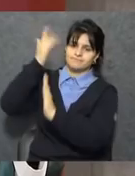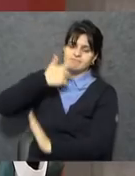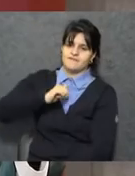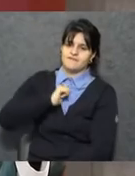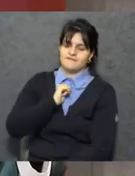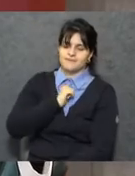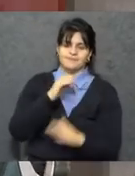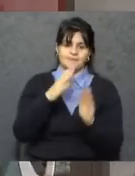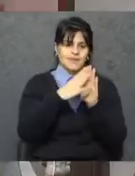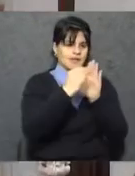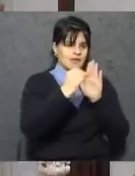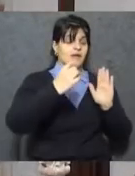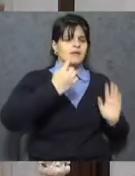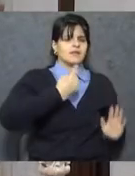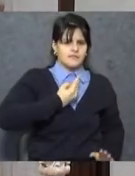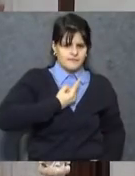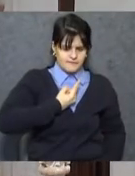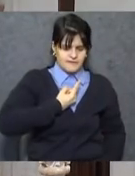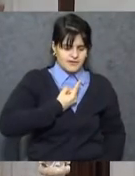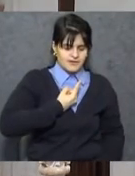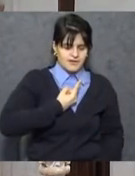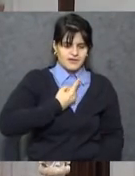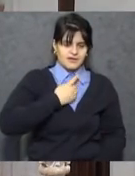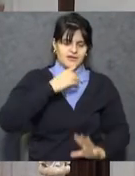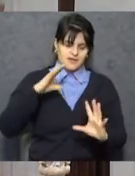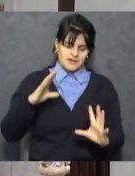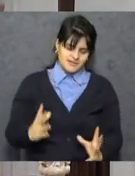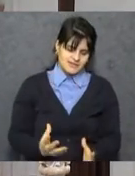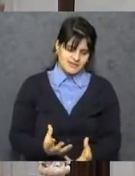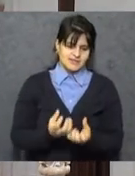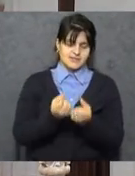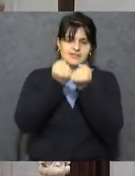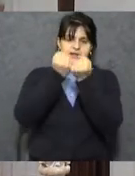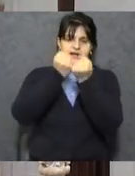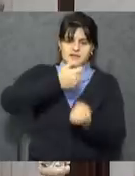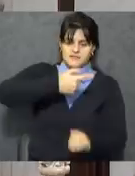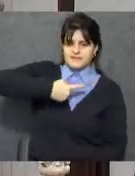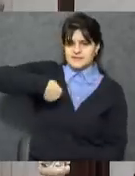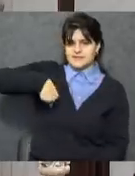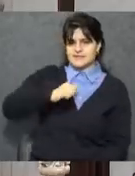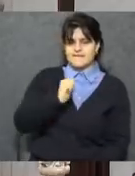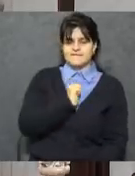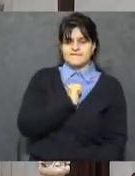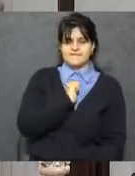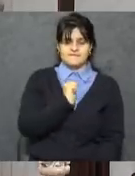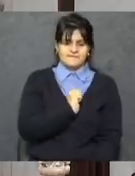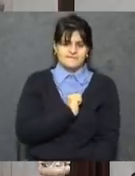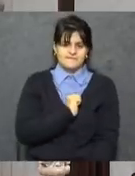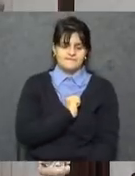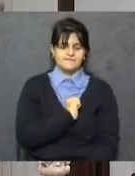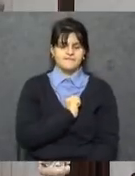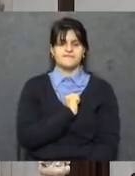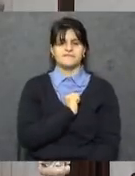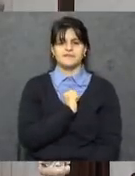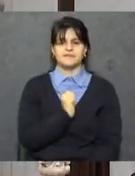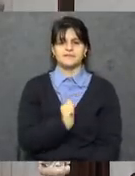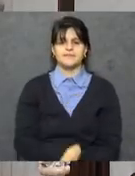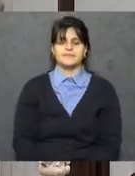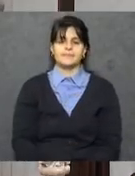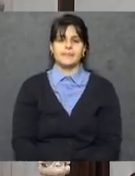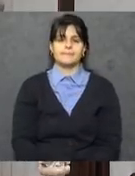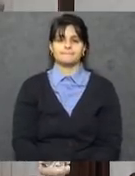É nosso dever, é nossa salvação.